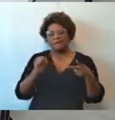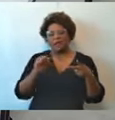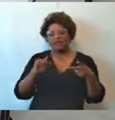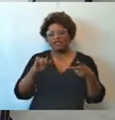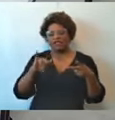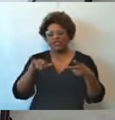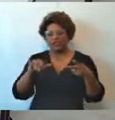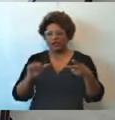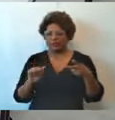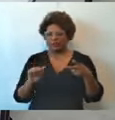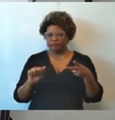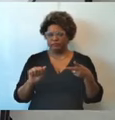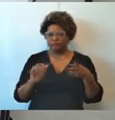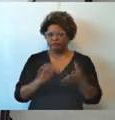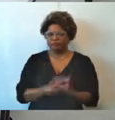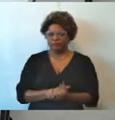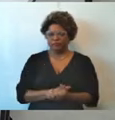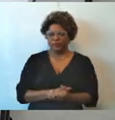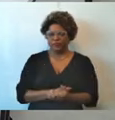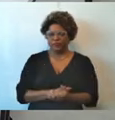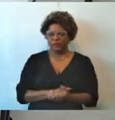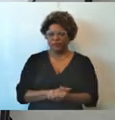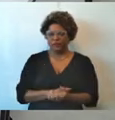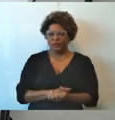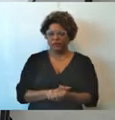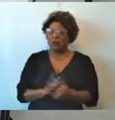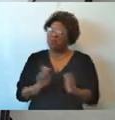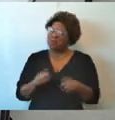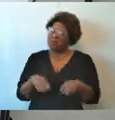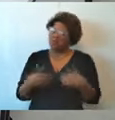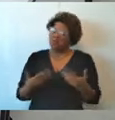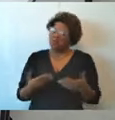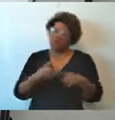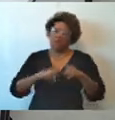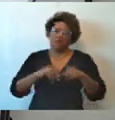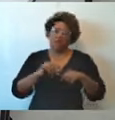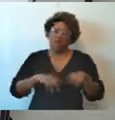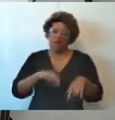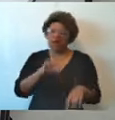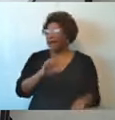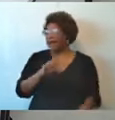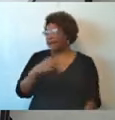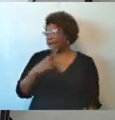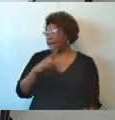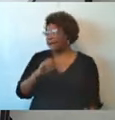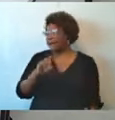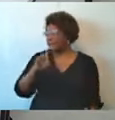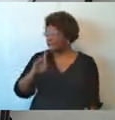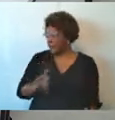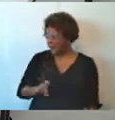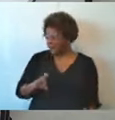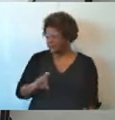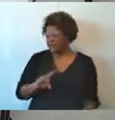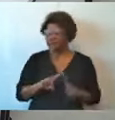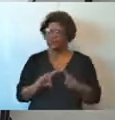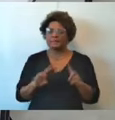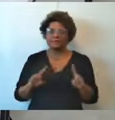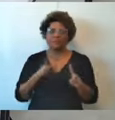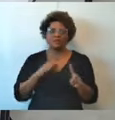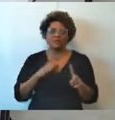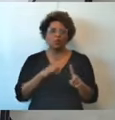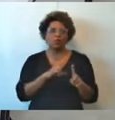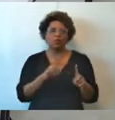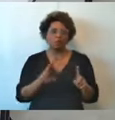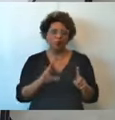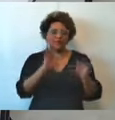não. Pode ser até que o material seja epóxi, mas eu não sei, o nome oficial é termoplástica e a outra é aquele que